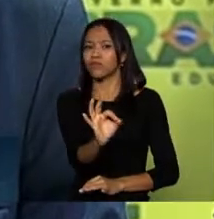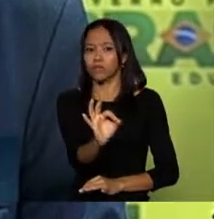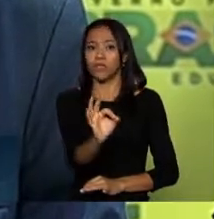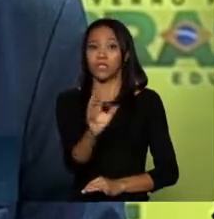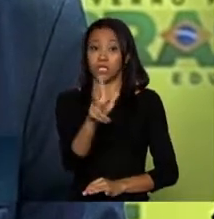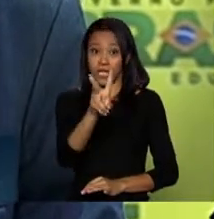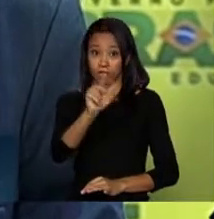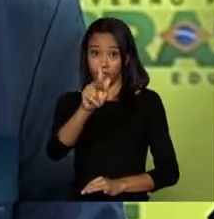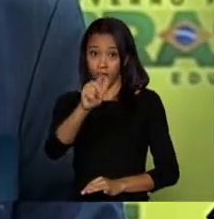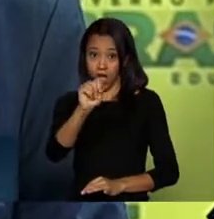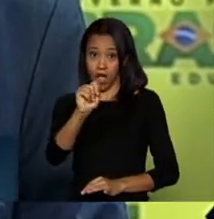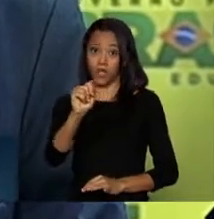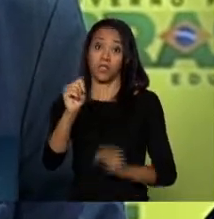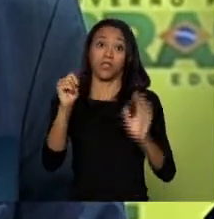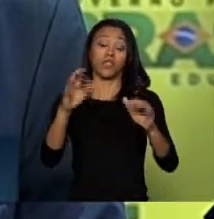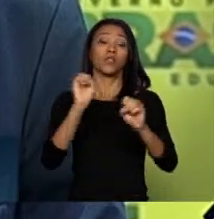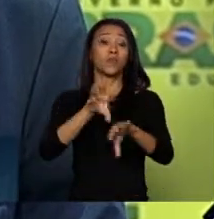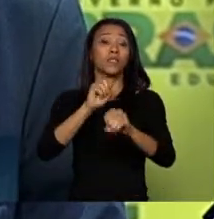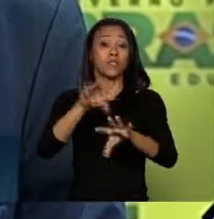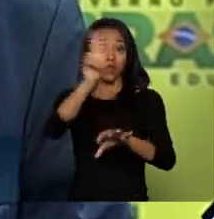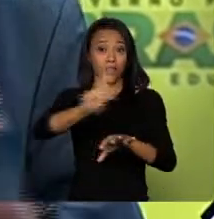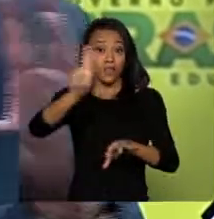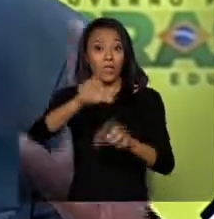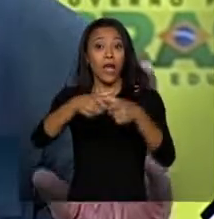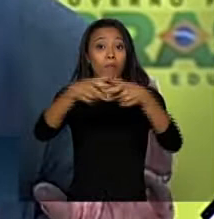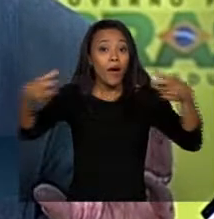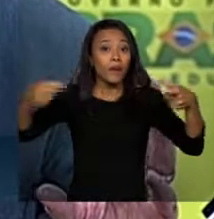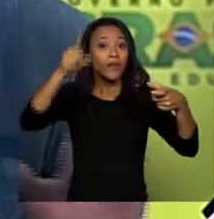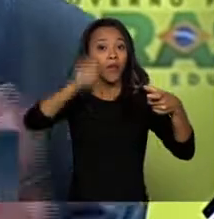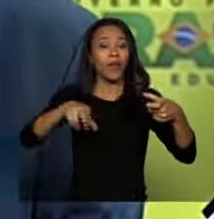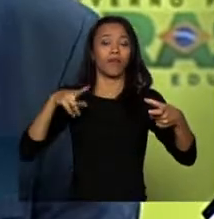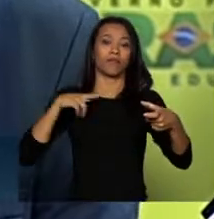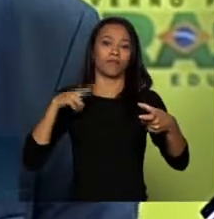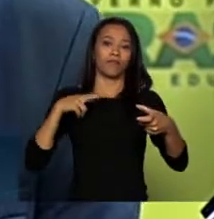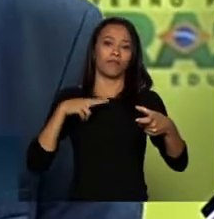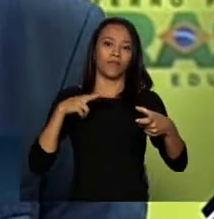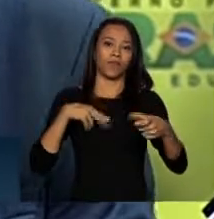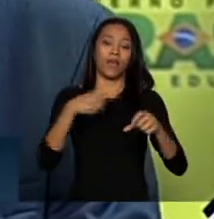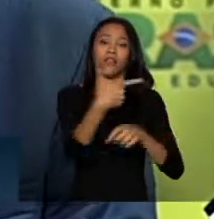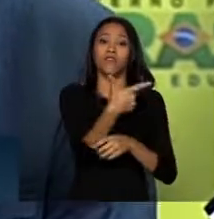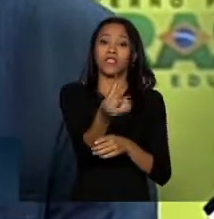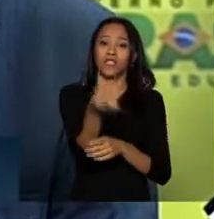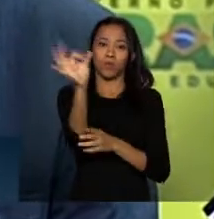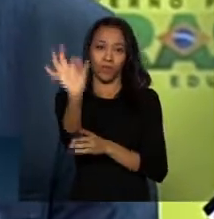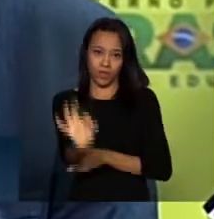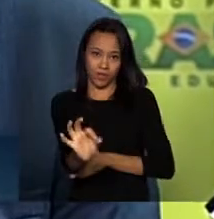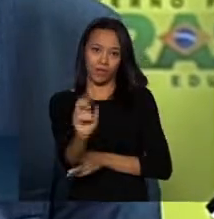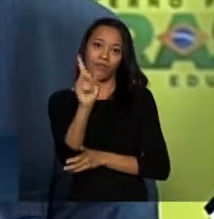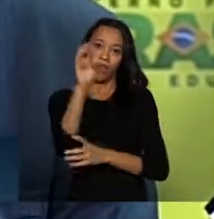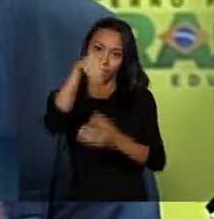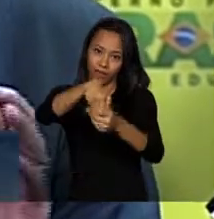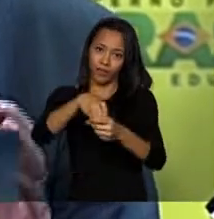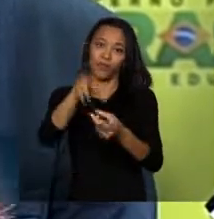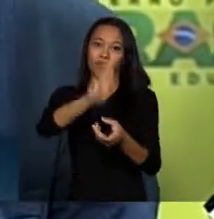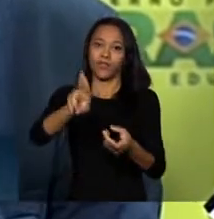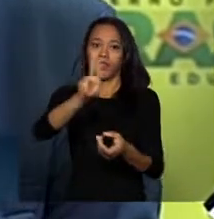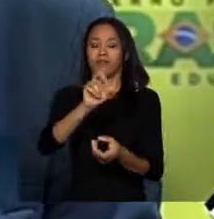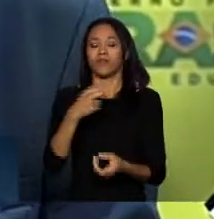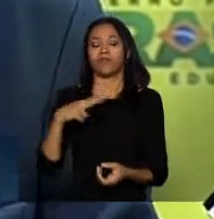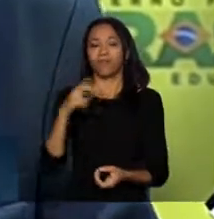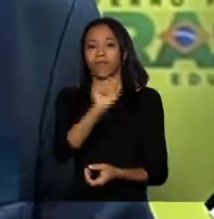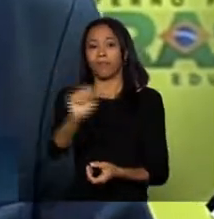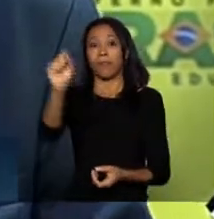suas vagas do ensino superior nas instituições privadas e 26% nas instituições públicas. Medicina não é assim. Medicina nós temos em